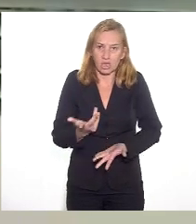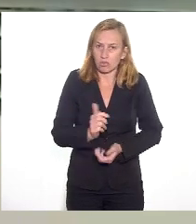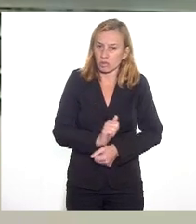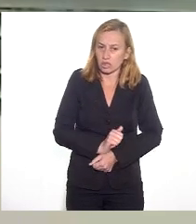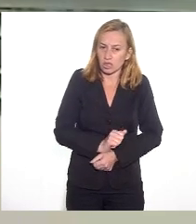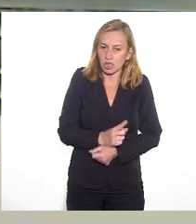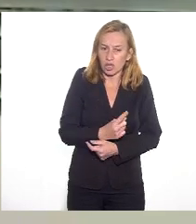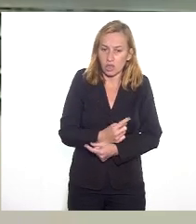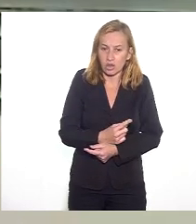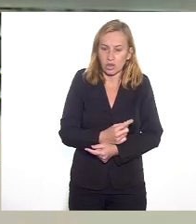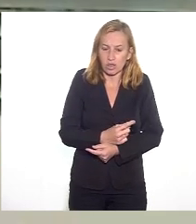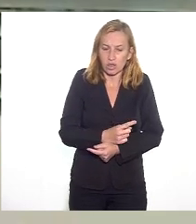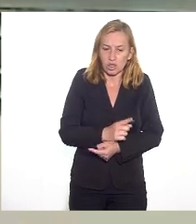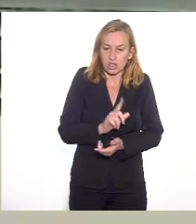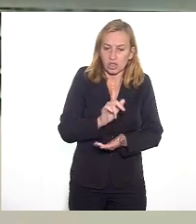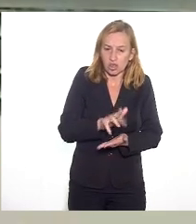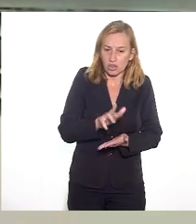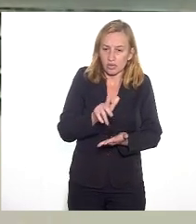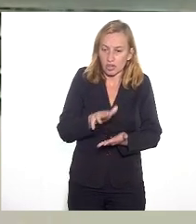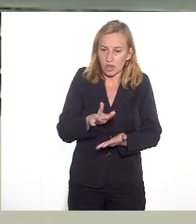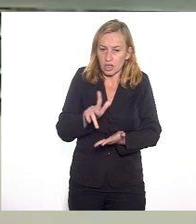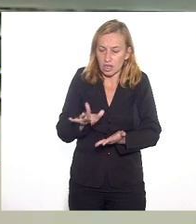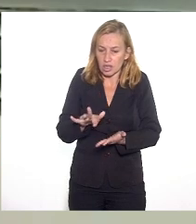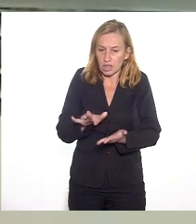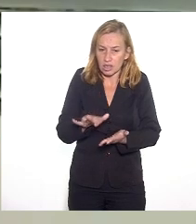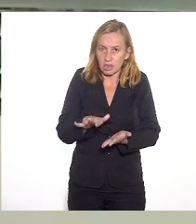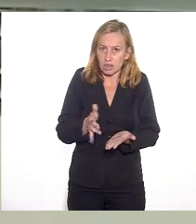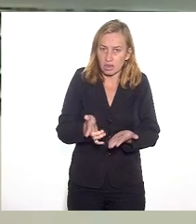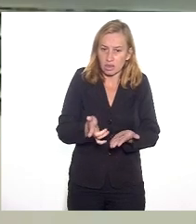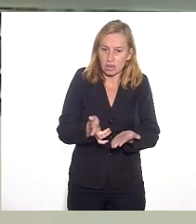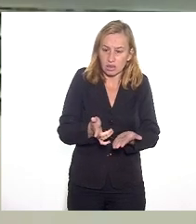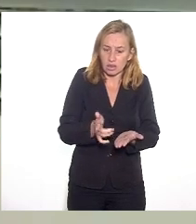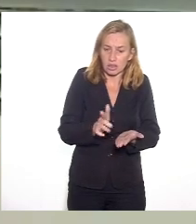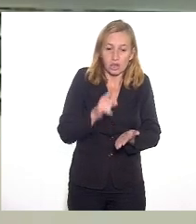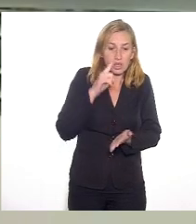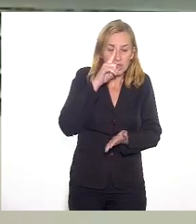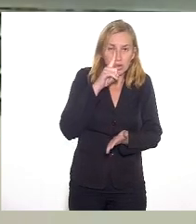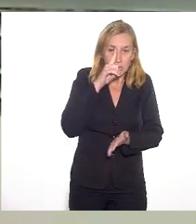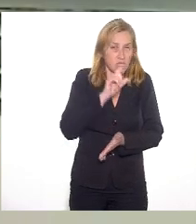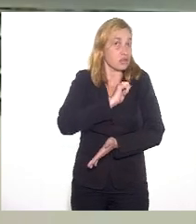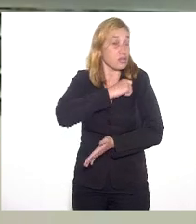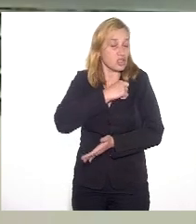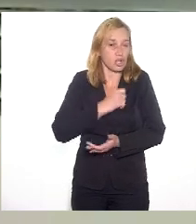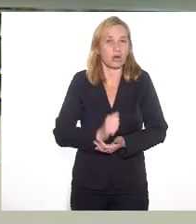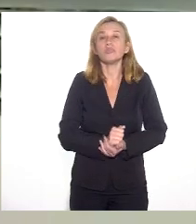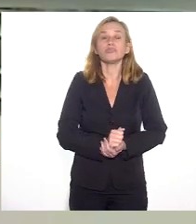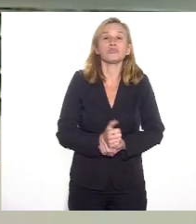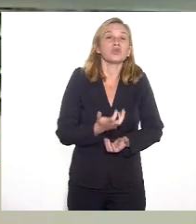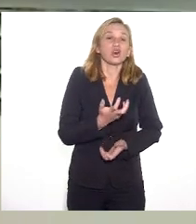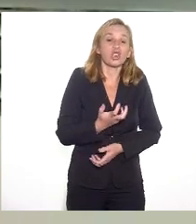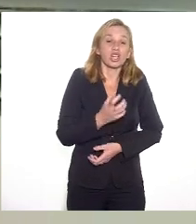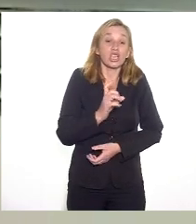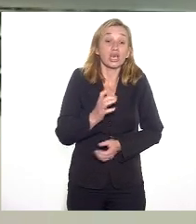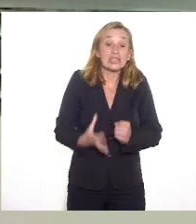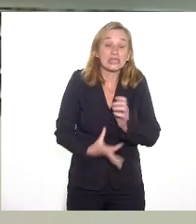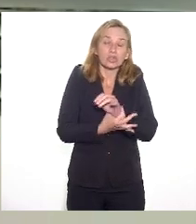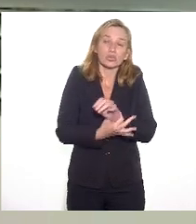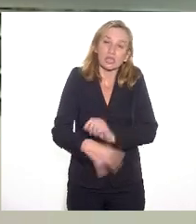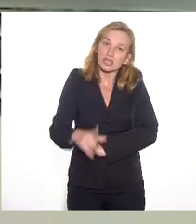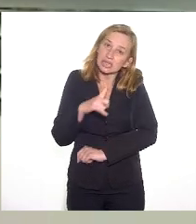divergência de anexo de risco fiscal dessa monta. Então, eu queria ter só uma